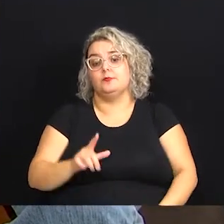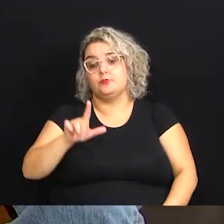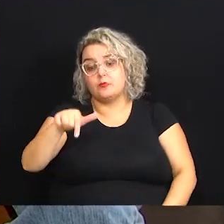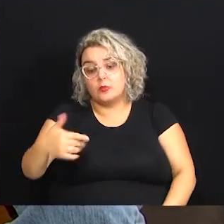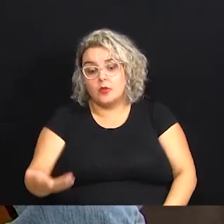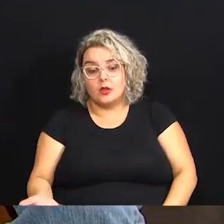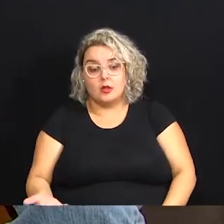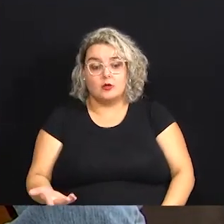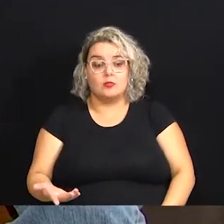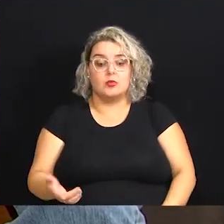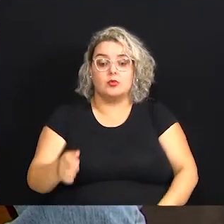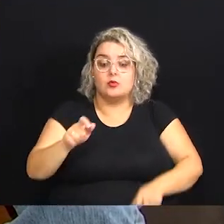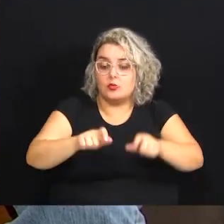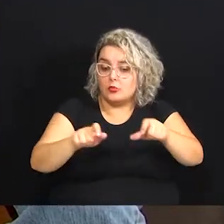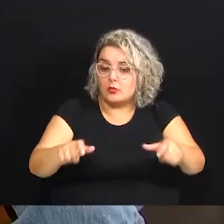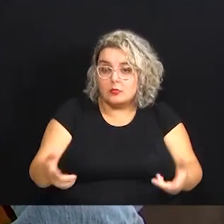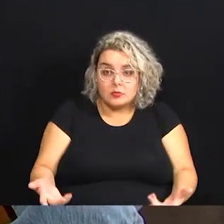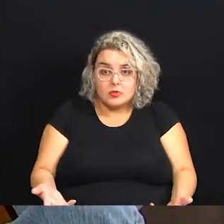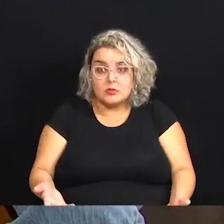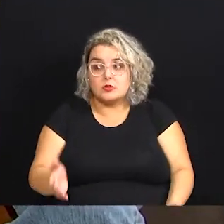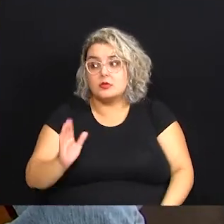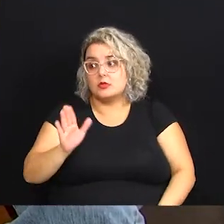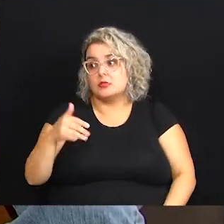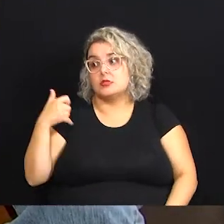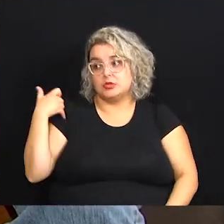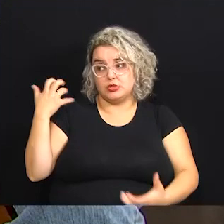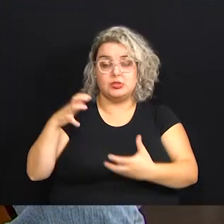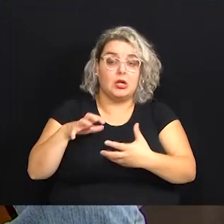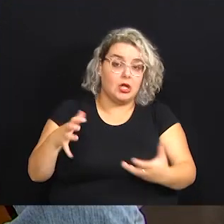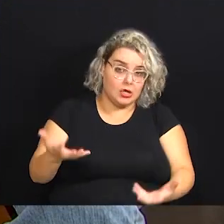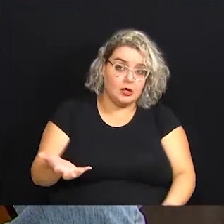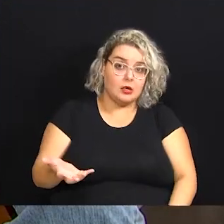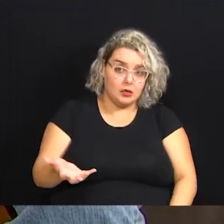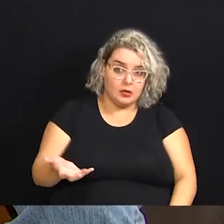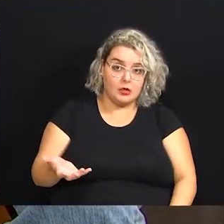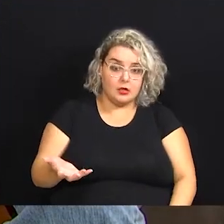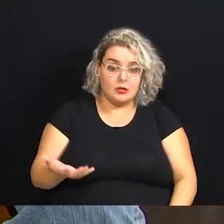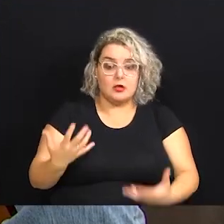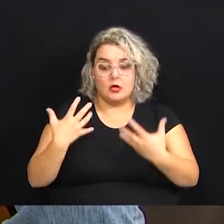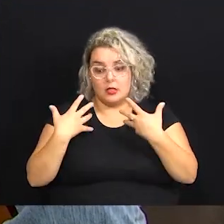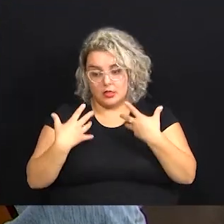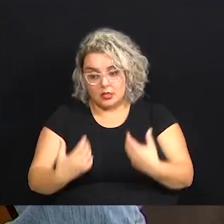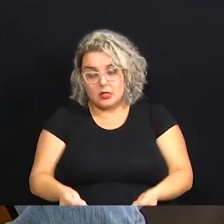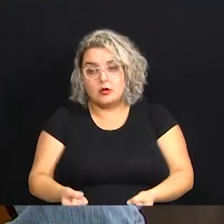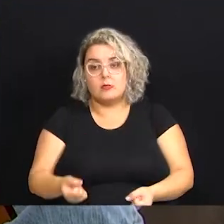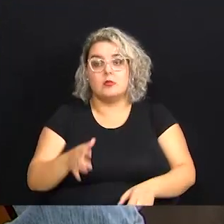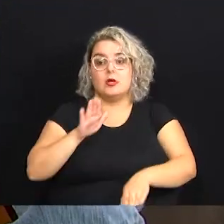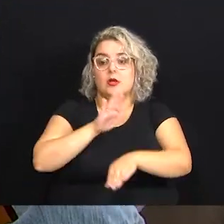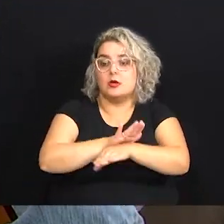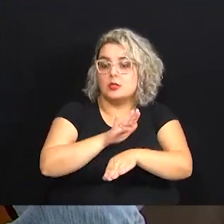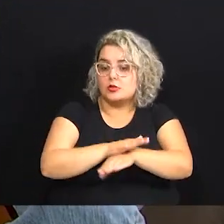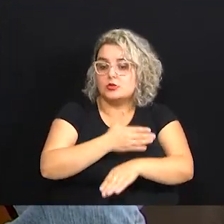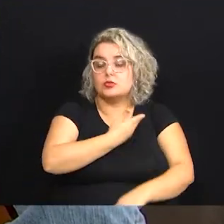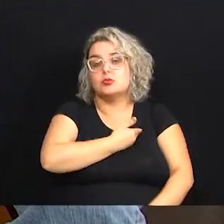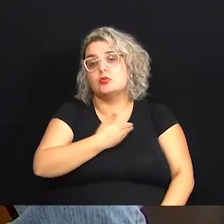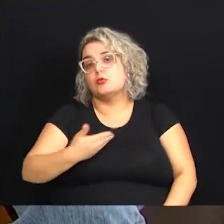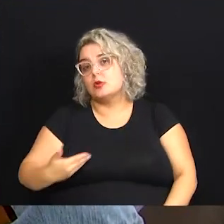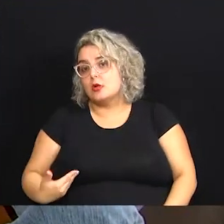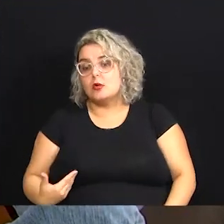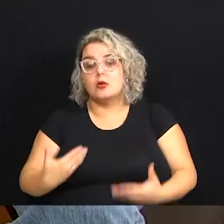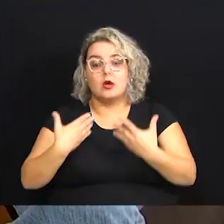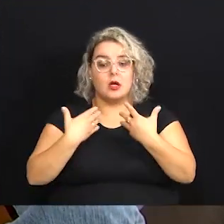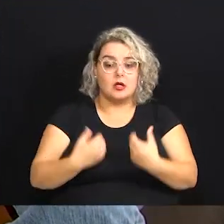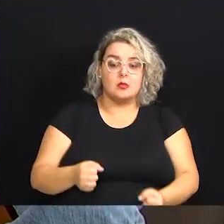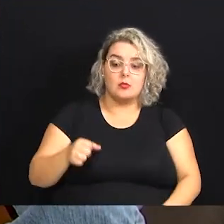Eventualmente, se você está com pessoas que já são mais idosas e essas pessoas recebem auxílio do governo ou recebem a